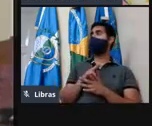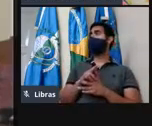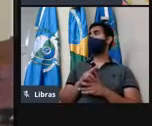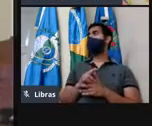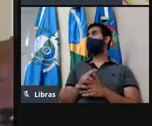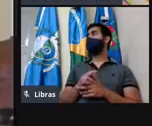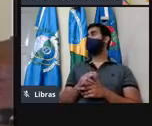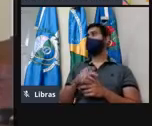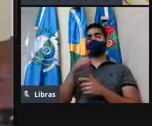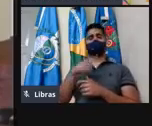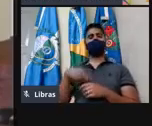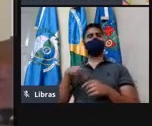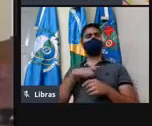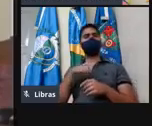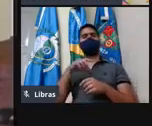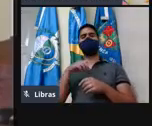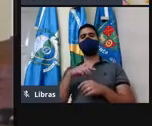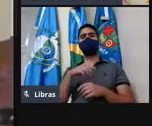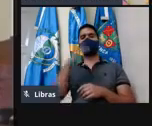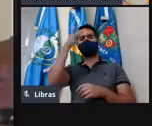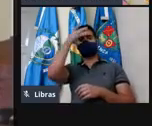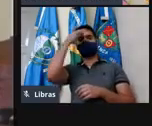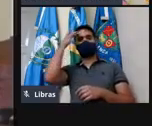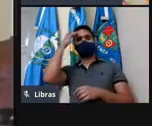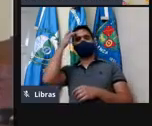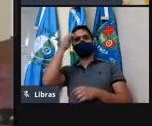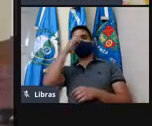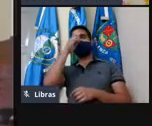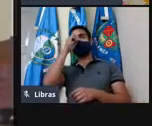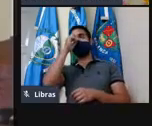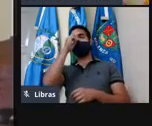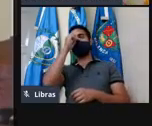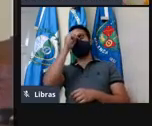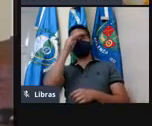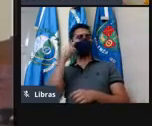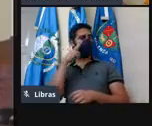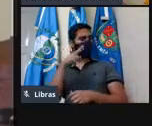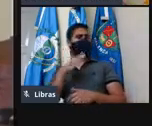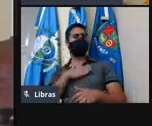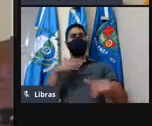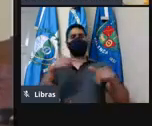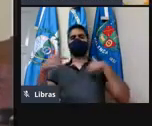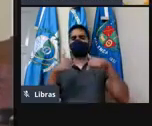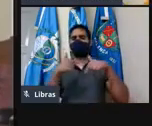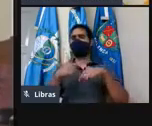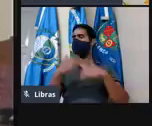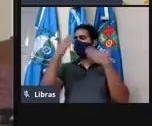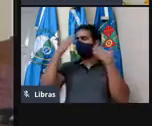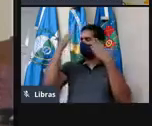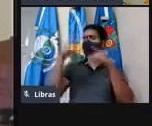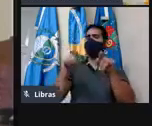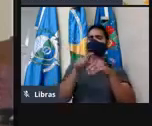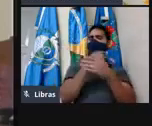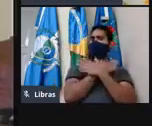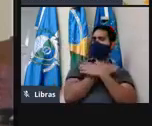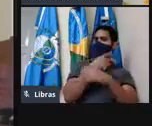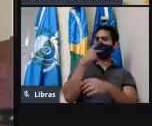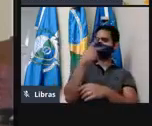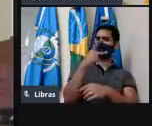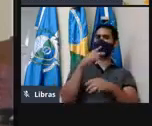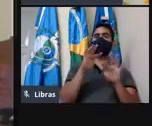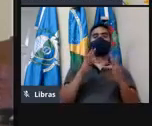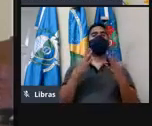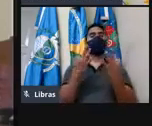nós aqui somos assistidos por muitas pessoas. Tem muita gente acompanhando nosso trabalho. Fico feliz, obrigado, Juca, um abraço para você e para sua